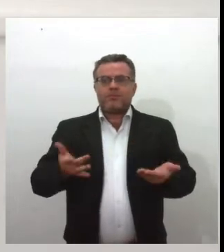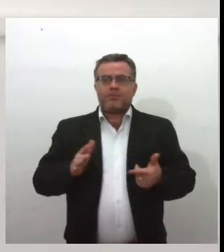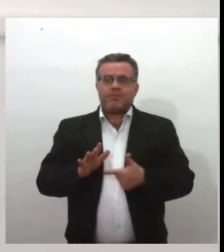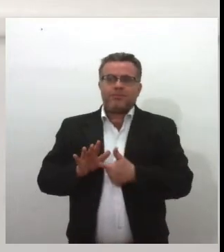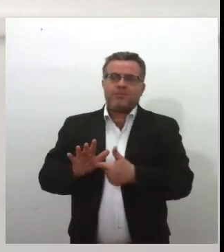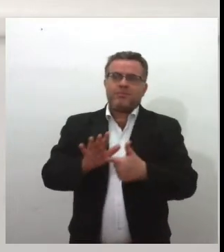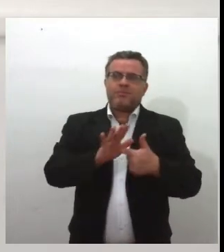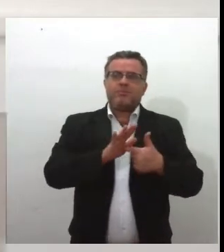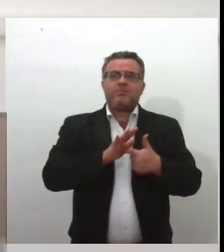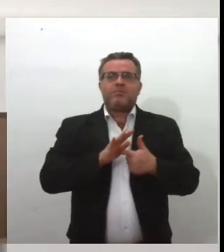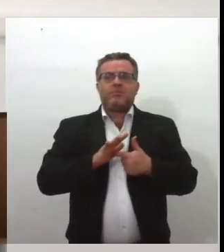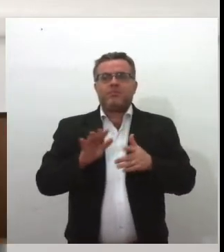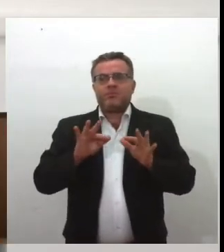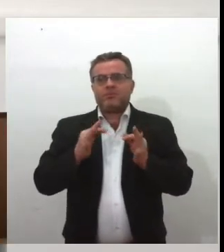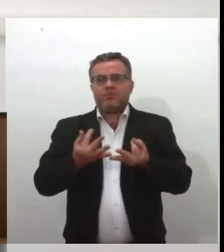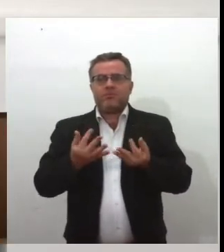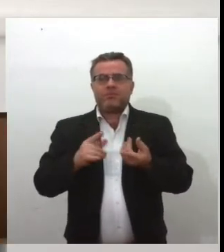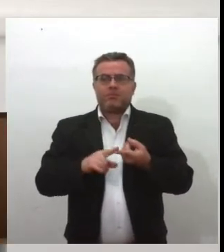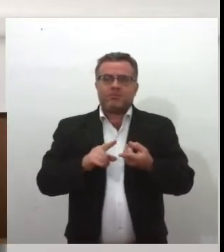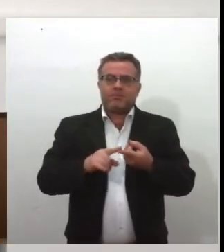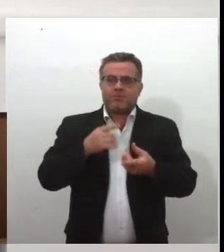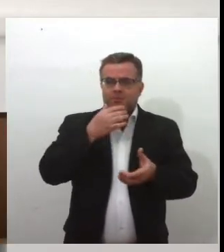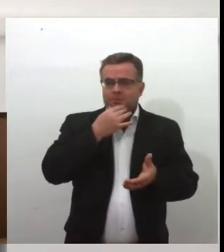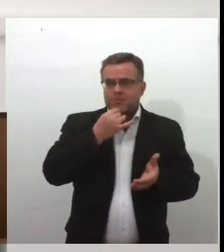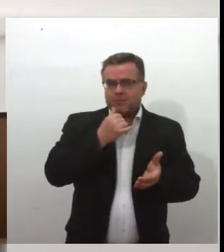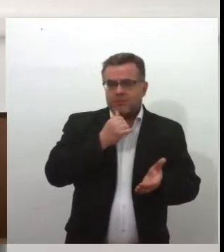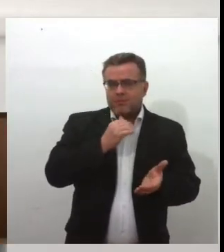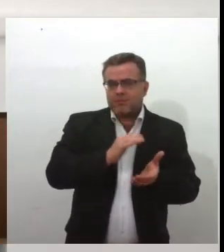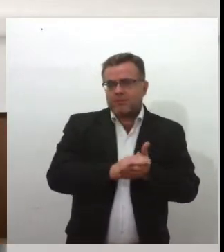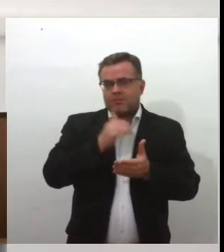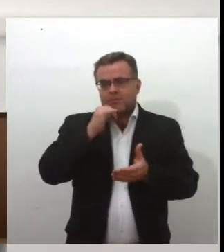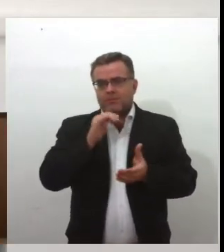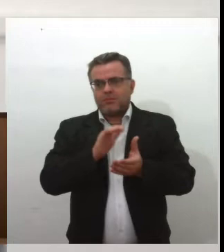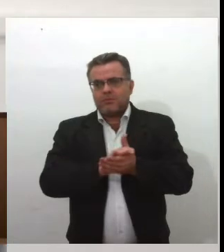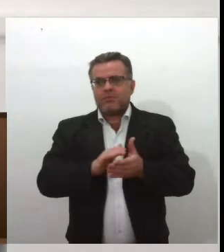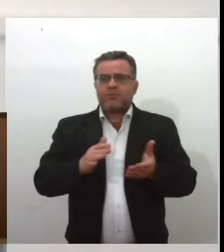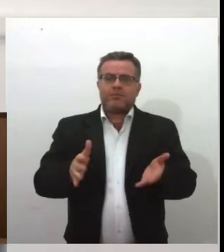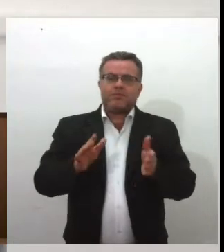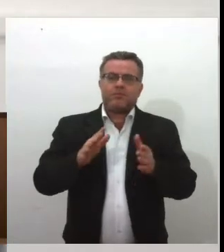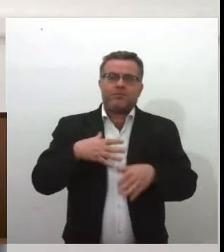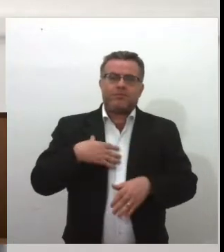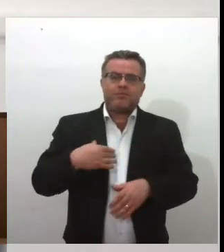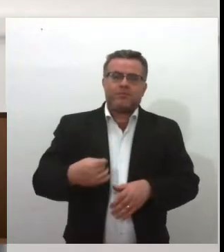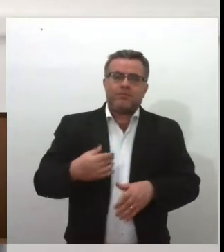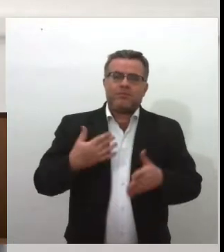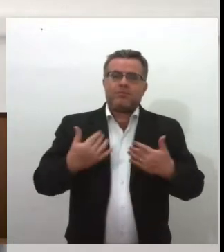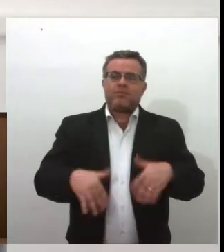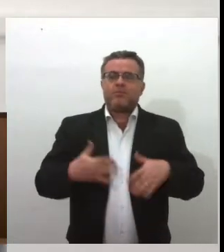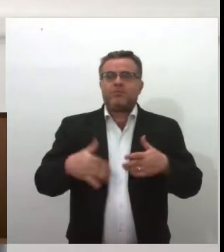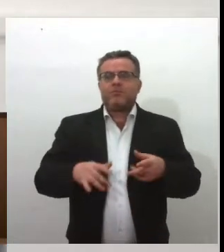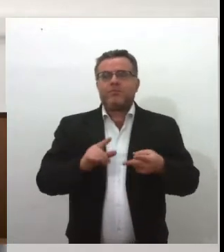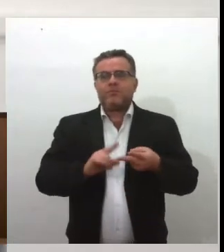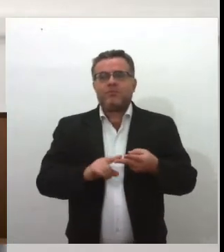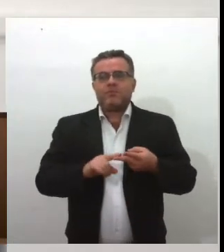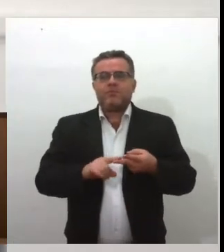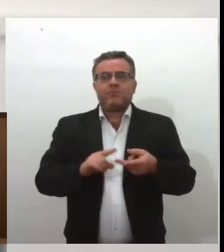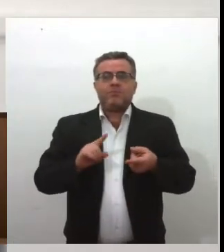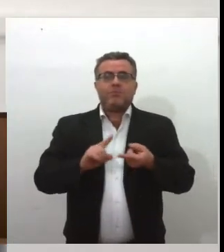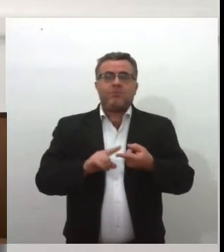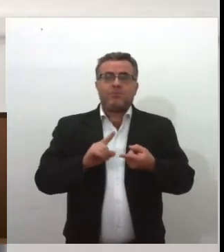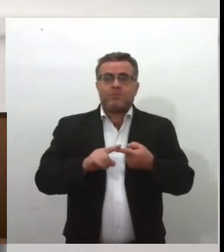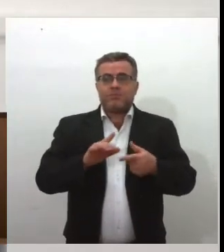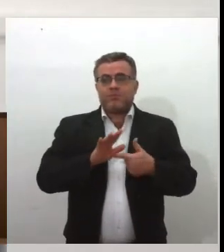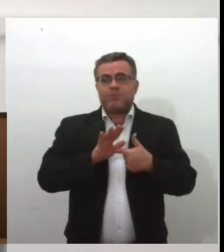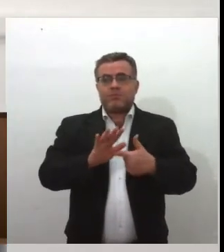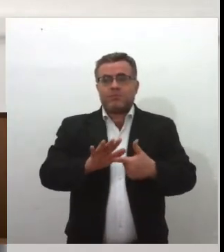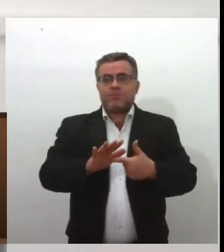sua família, sua esposa, esposo, filhos, e também é uma forma de